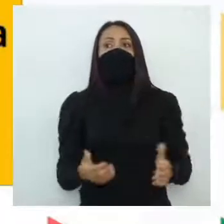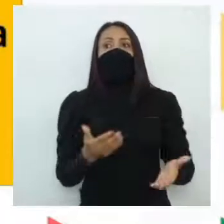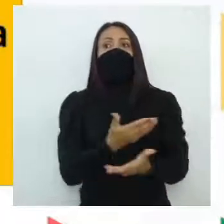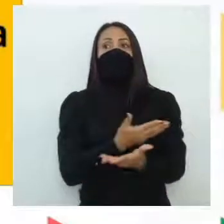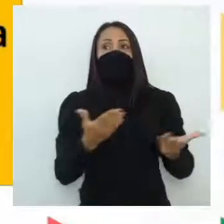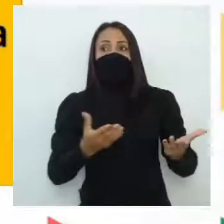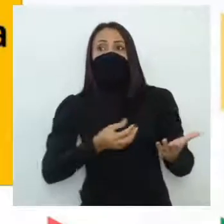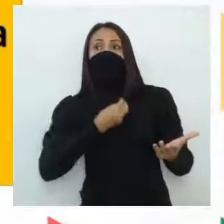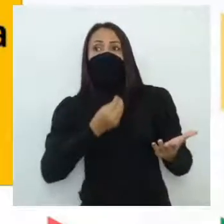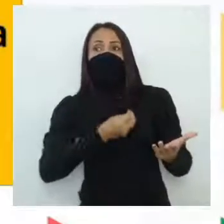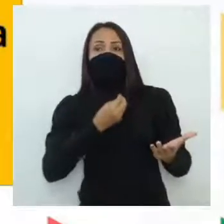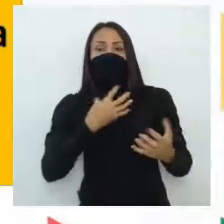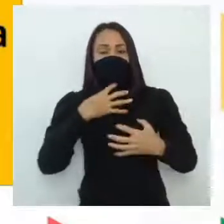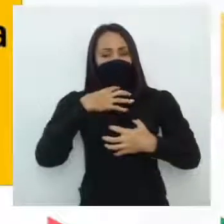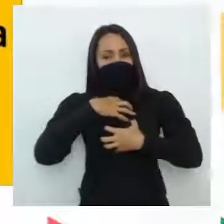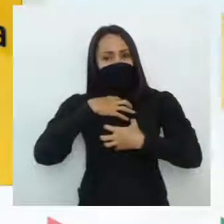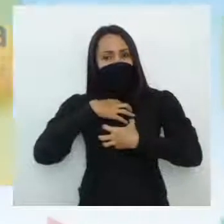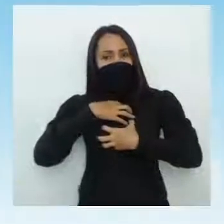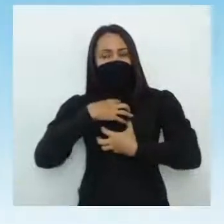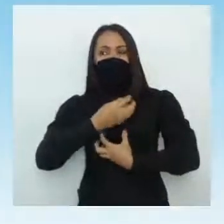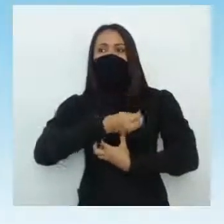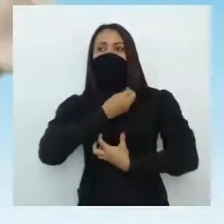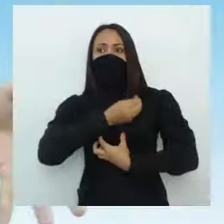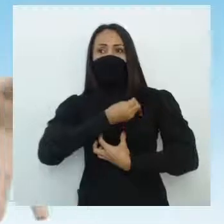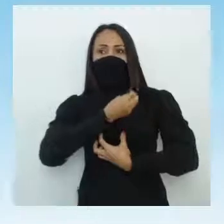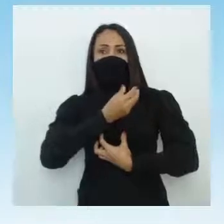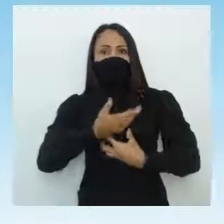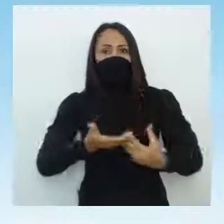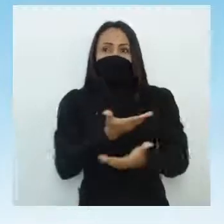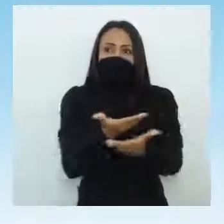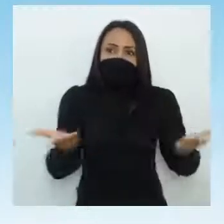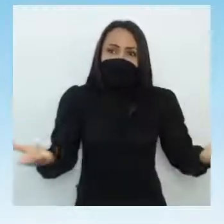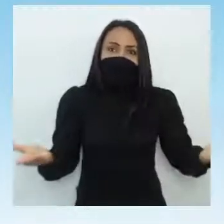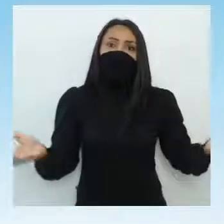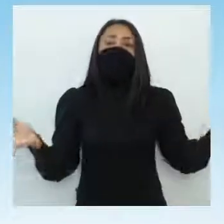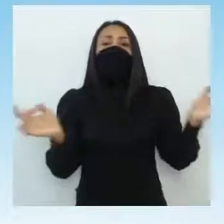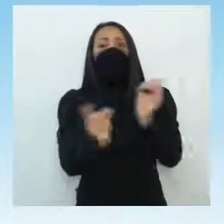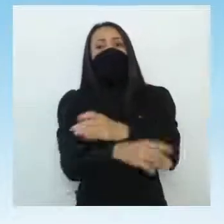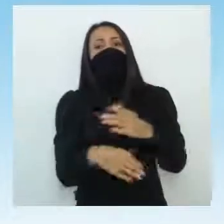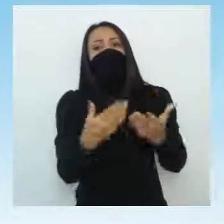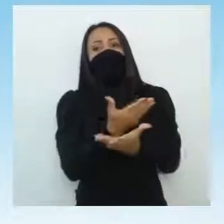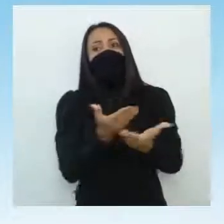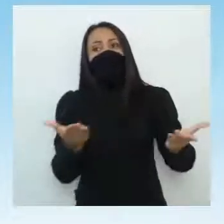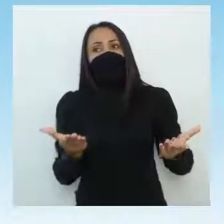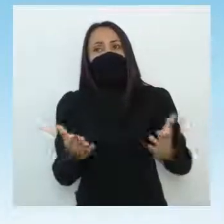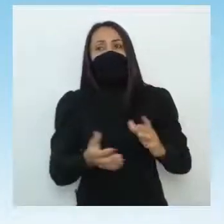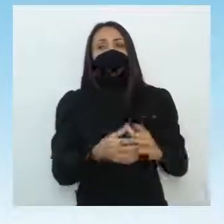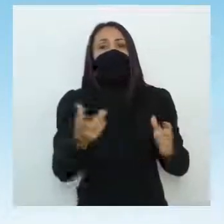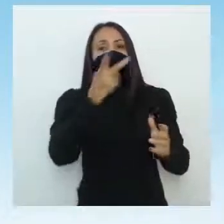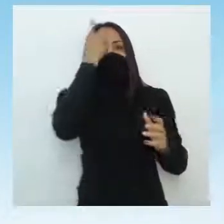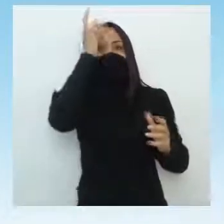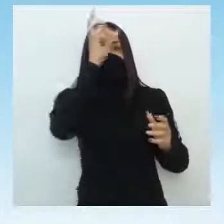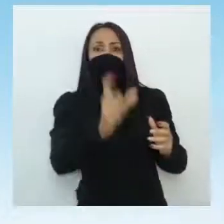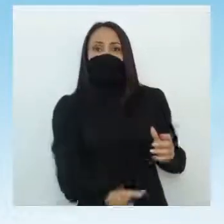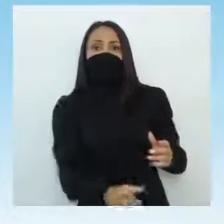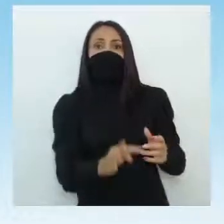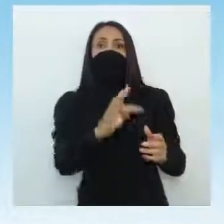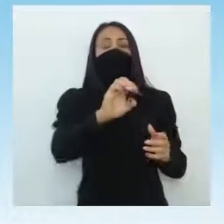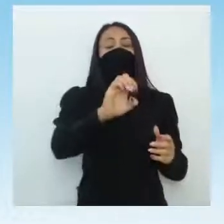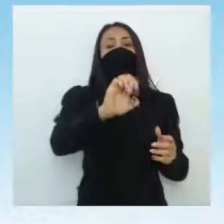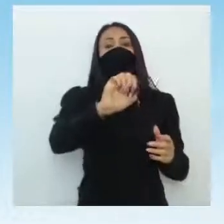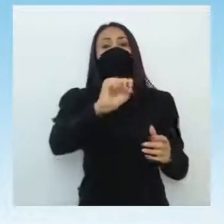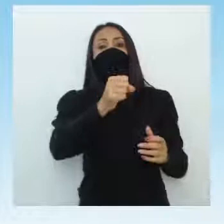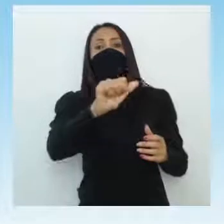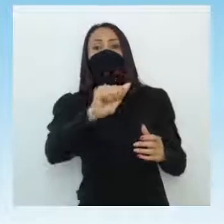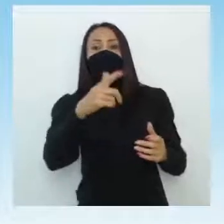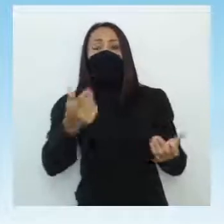vivo, sinta-se vivo. E é isso aí. Finalizamos hoje com a personalidade Madre Teresa de Calcutá,